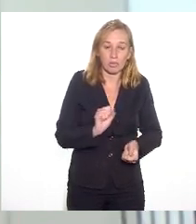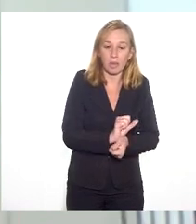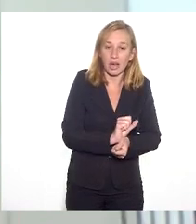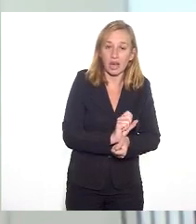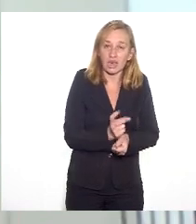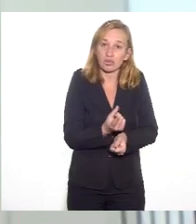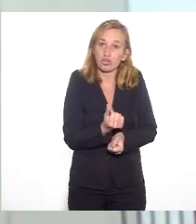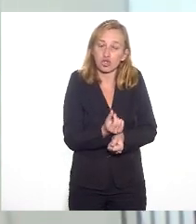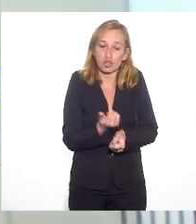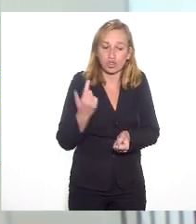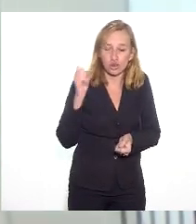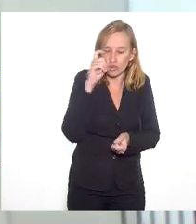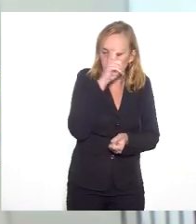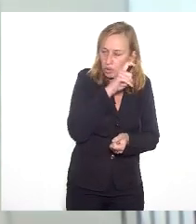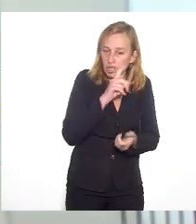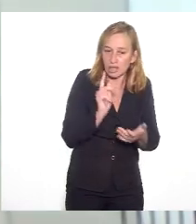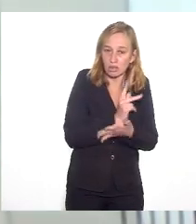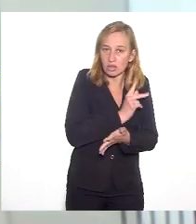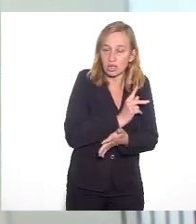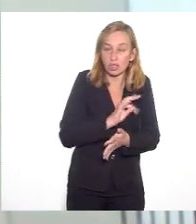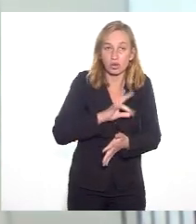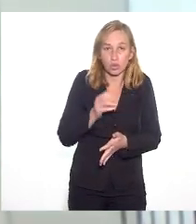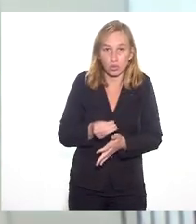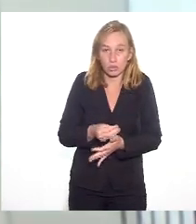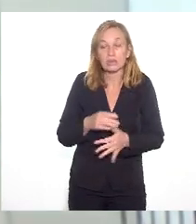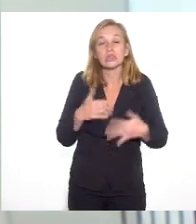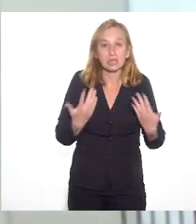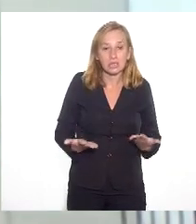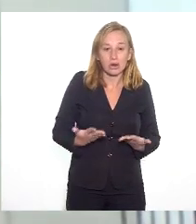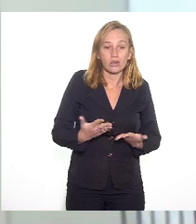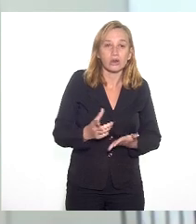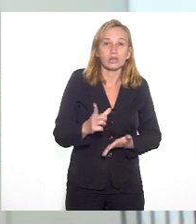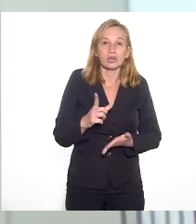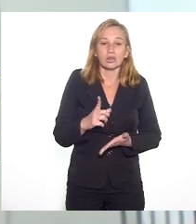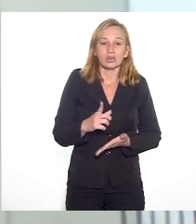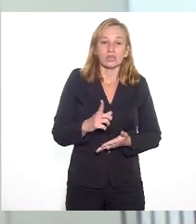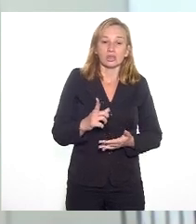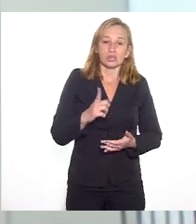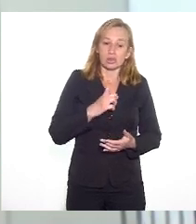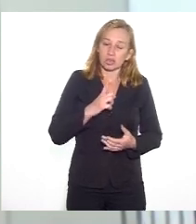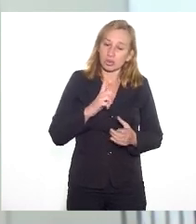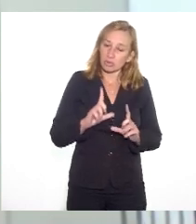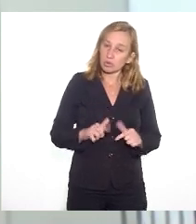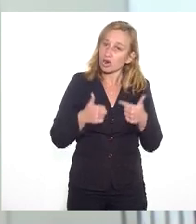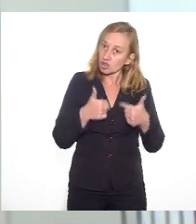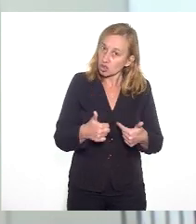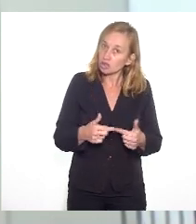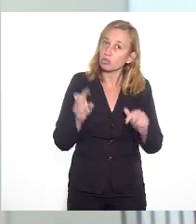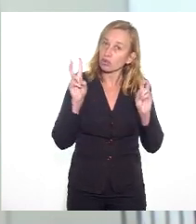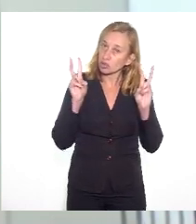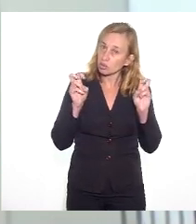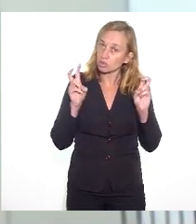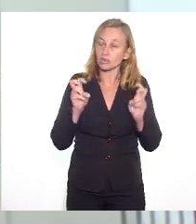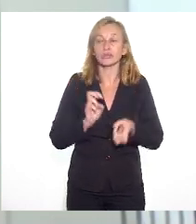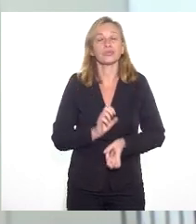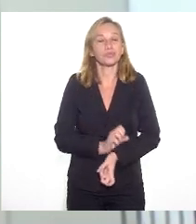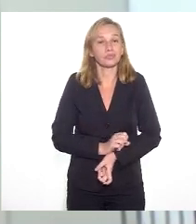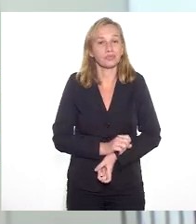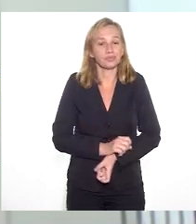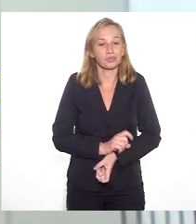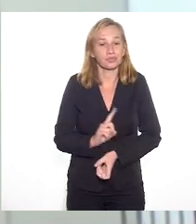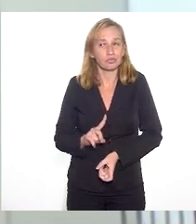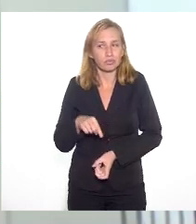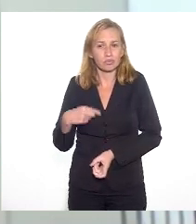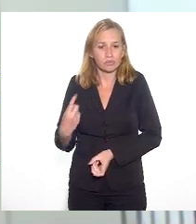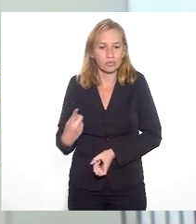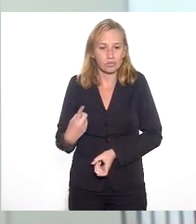dificuldades de acontecer, com os enquadramentos. Então, nós temos que nos debruçar sobre isso e temos que, né, no